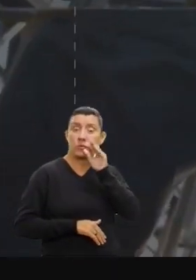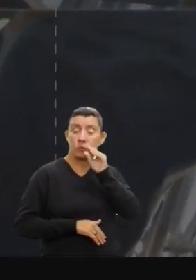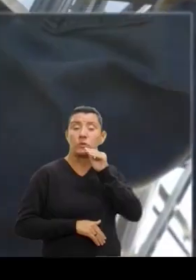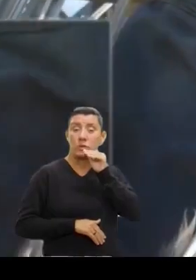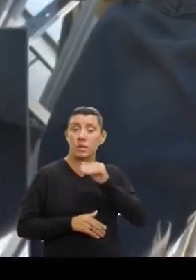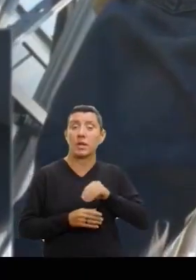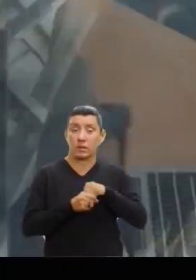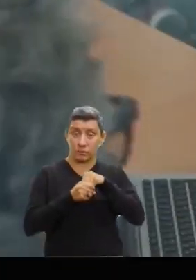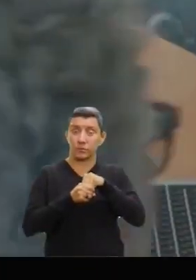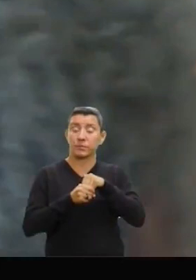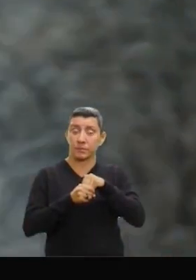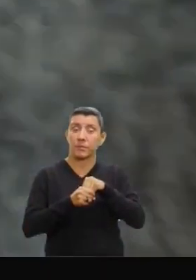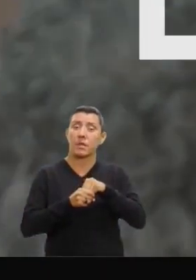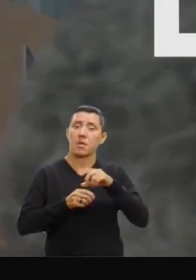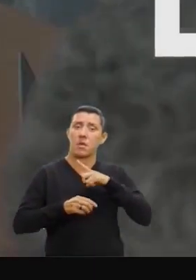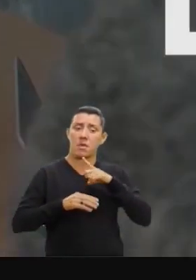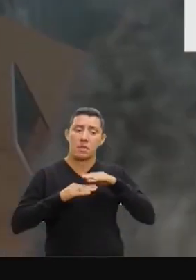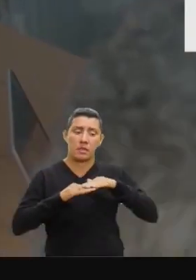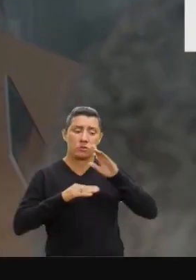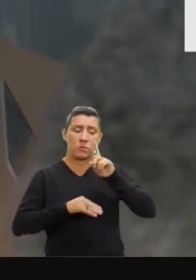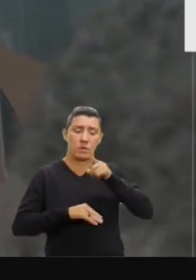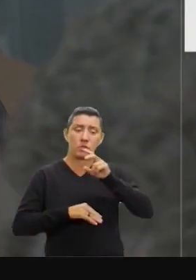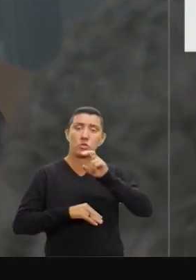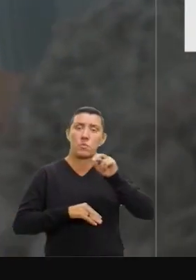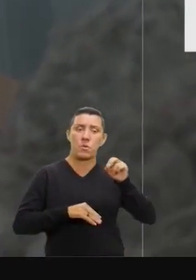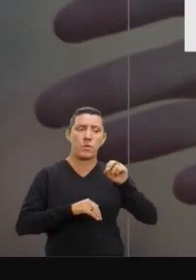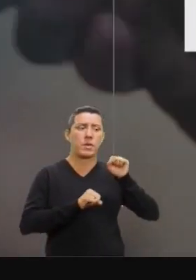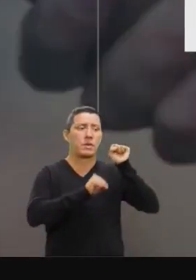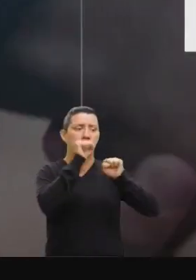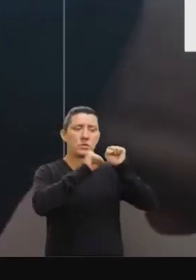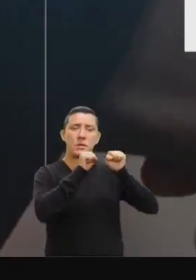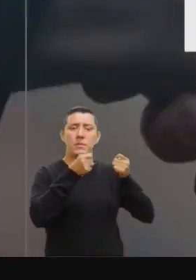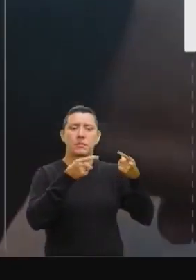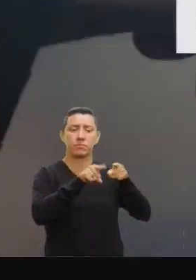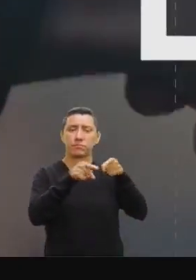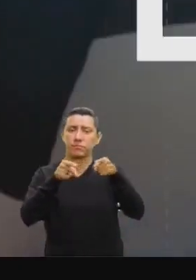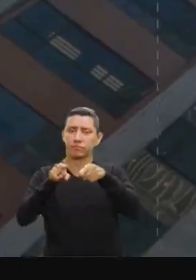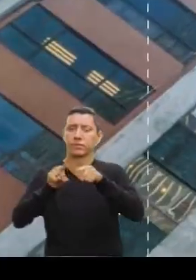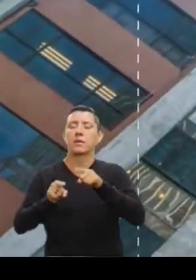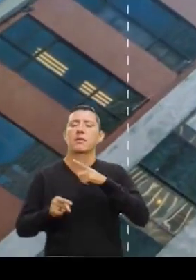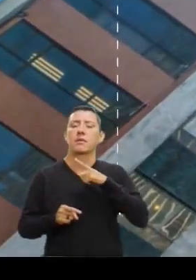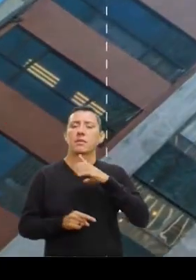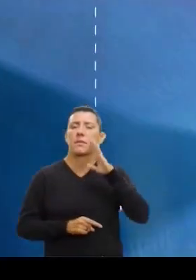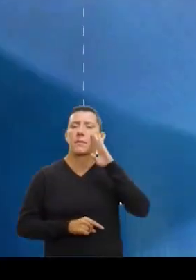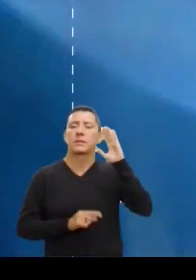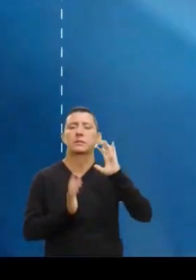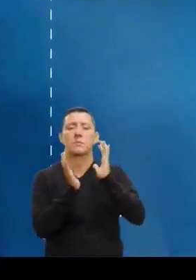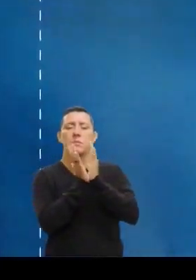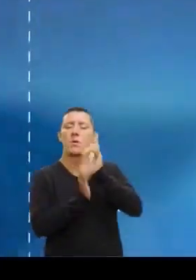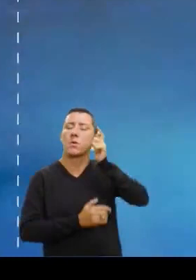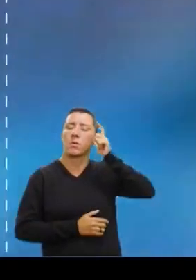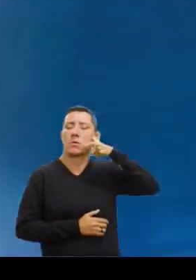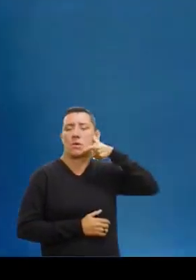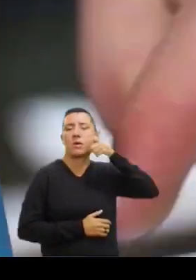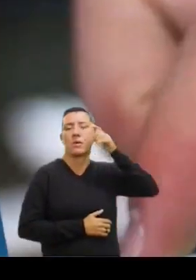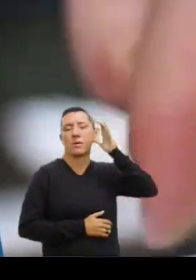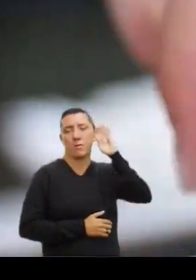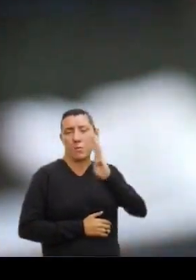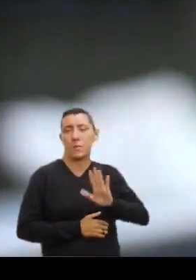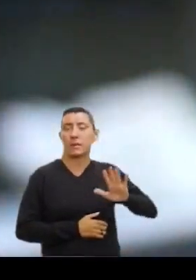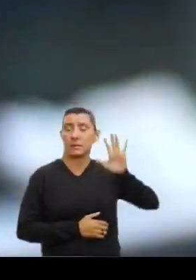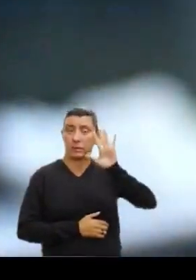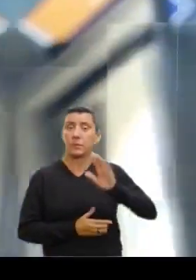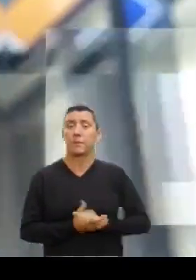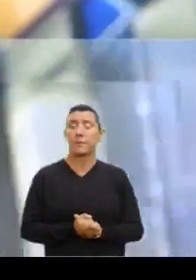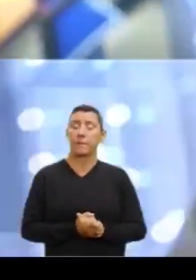indiretos temos mais de 1000 clientes empresariais atendendo as principais empresas de telefonia brasileira nós